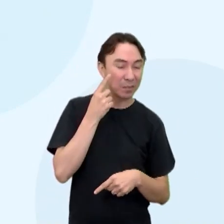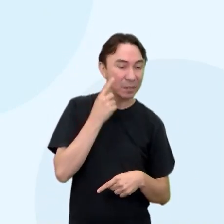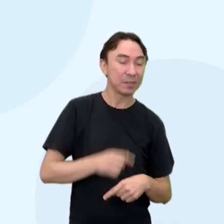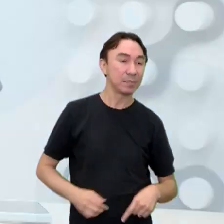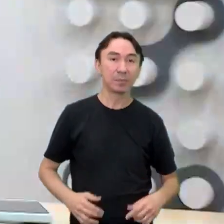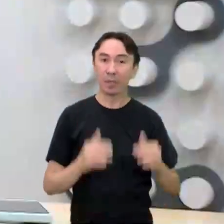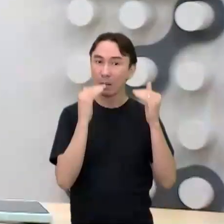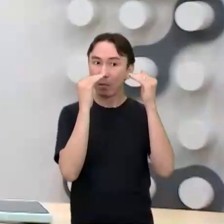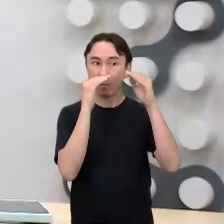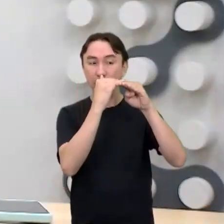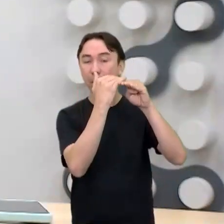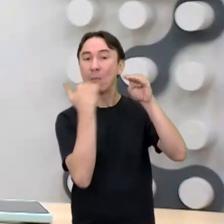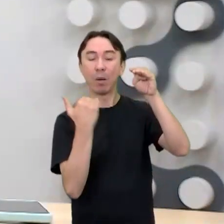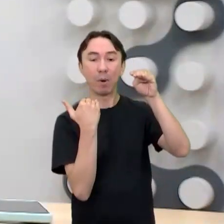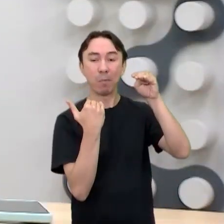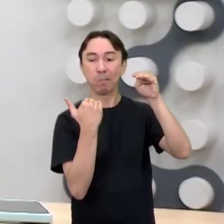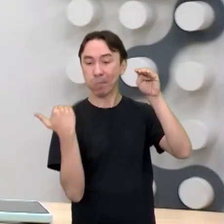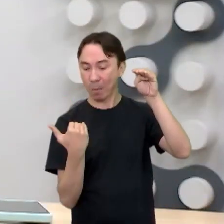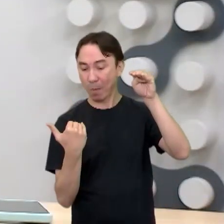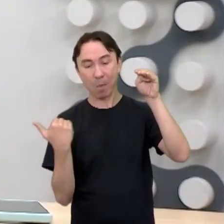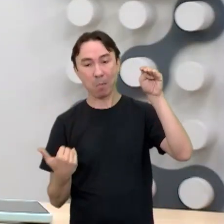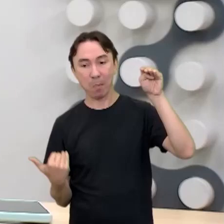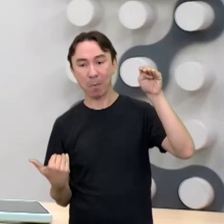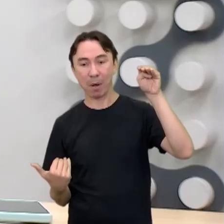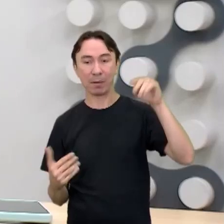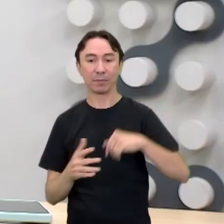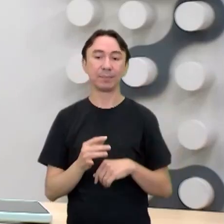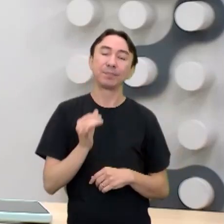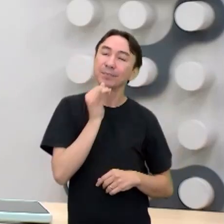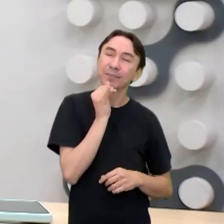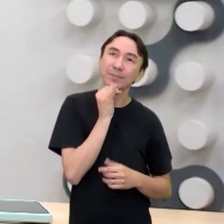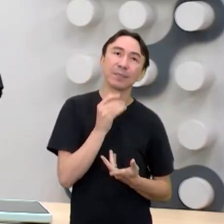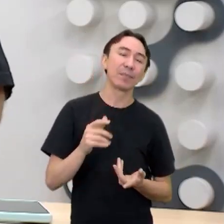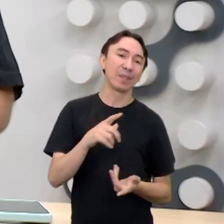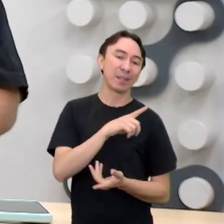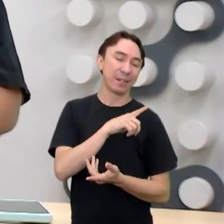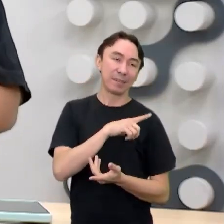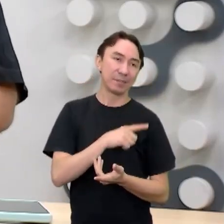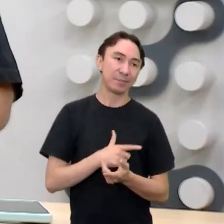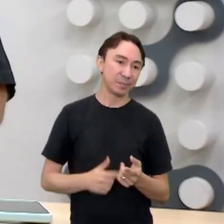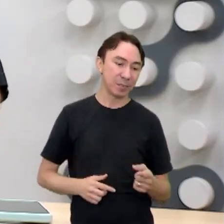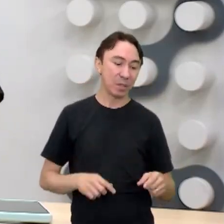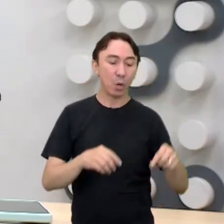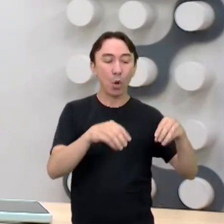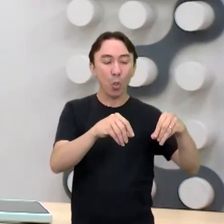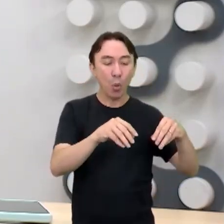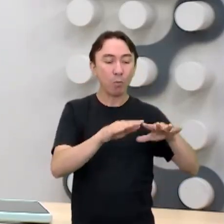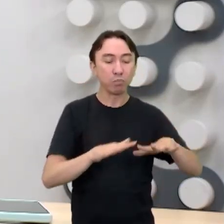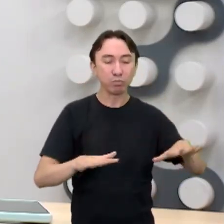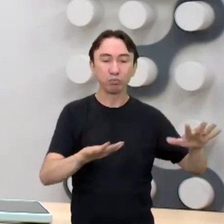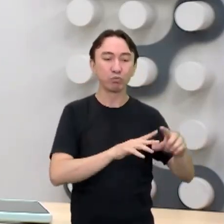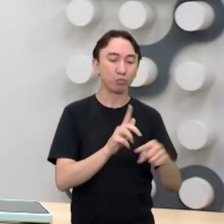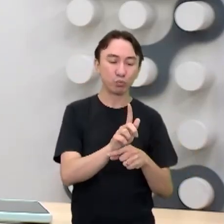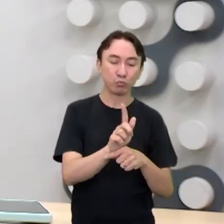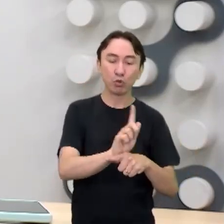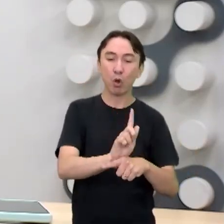hierarquia urbana. Então a questão da função aí da gestão do território, né, na verdade é uma intervenção, né,